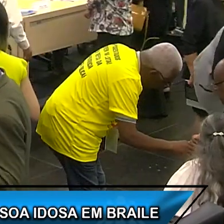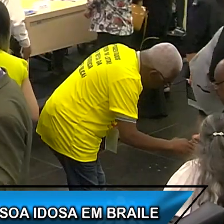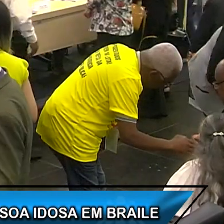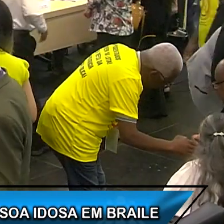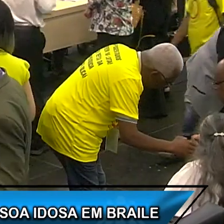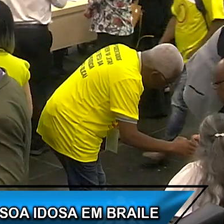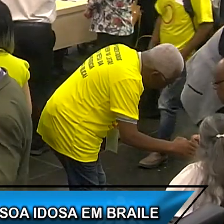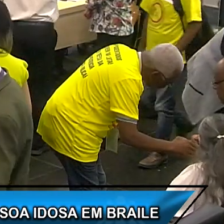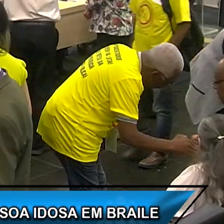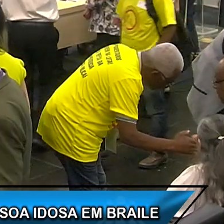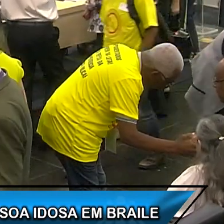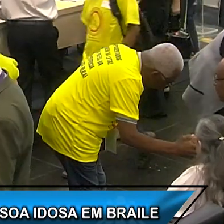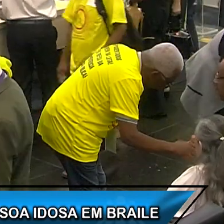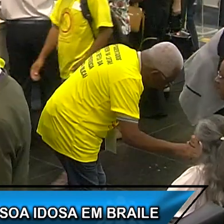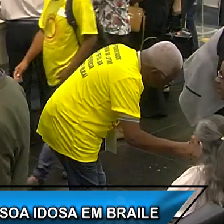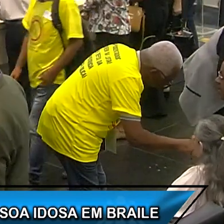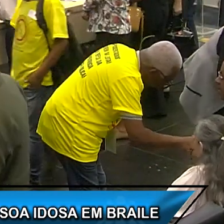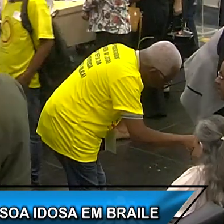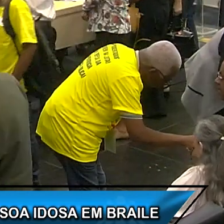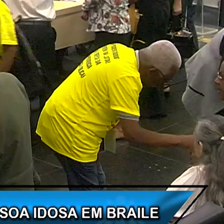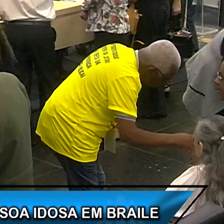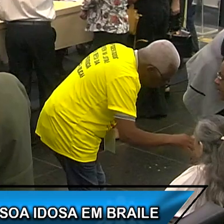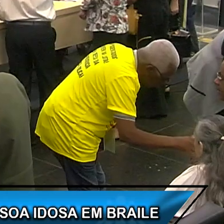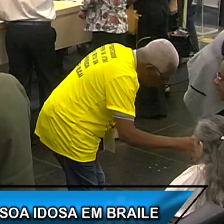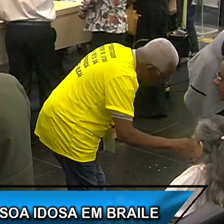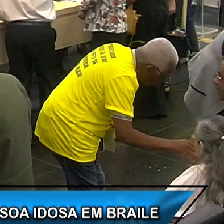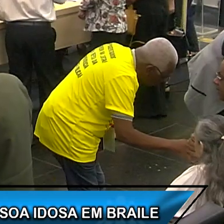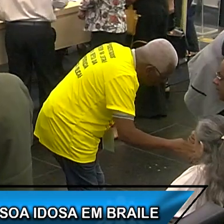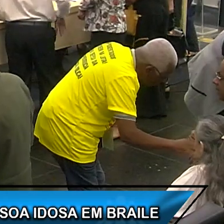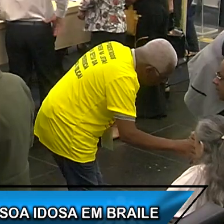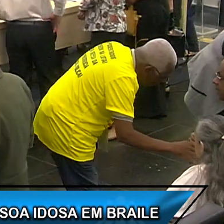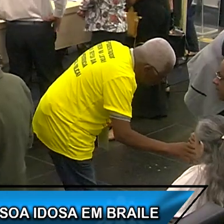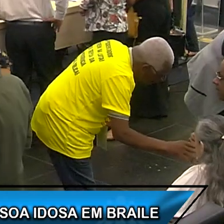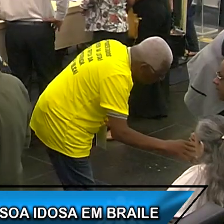Não, mas a gente está um jeito. Deixa eu falar.